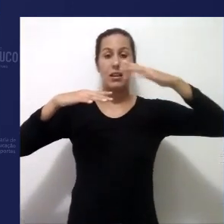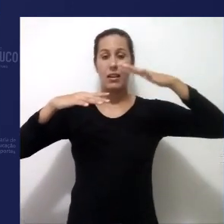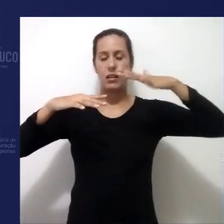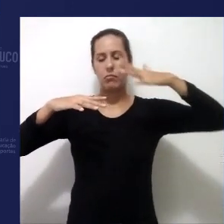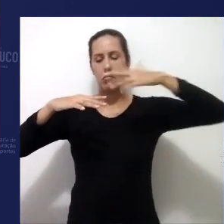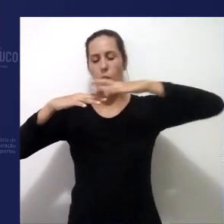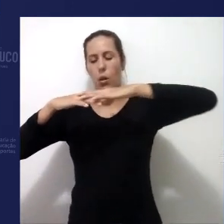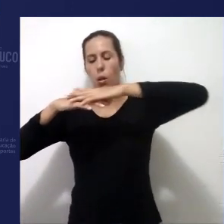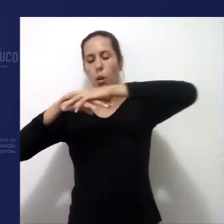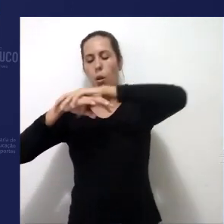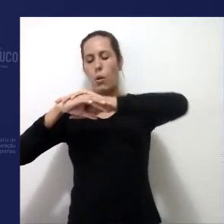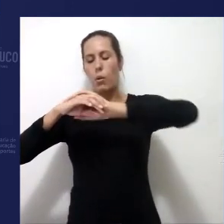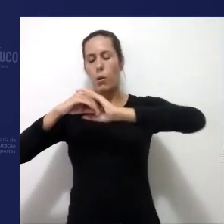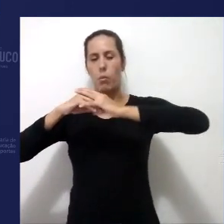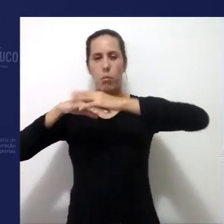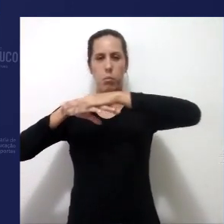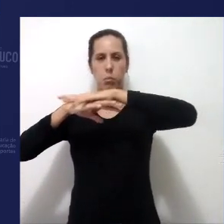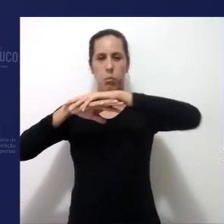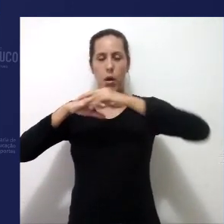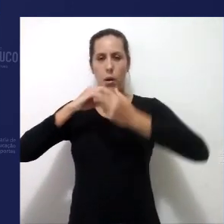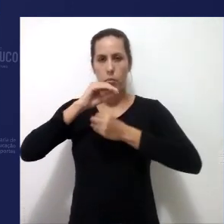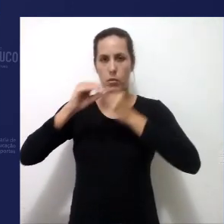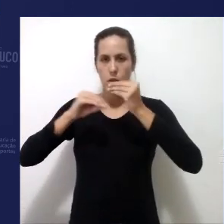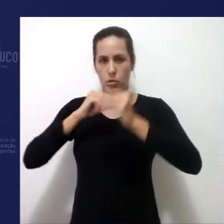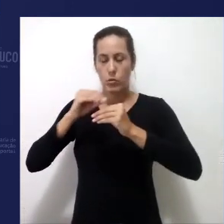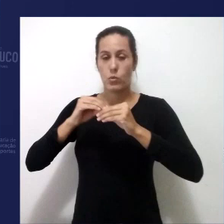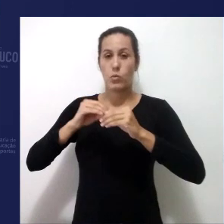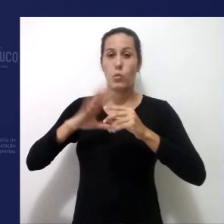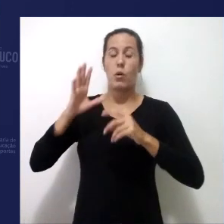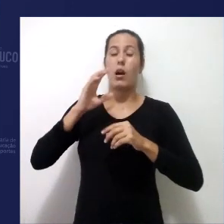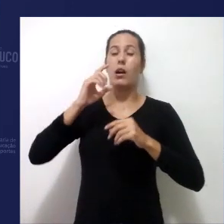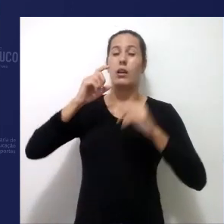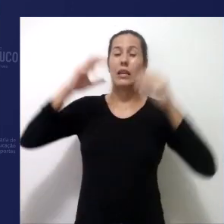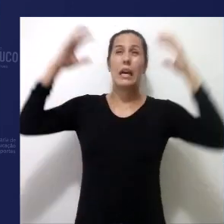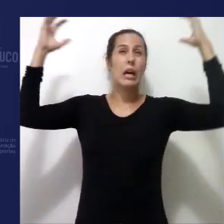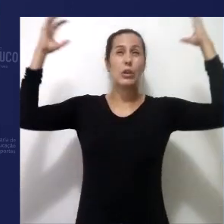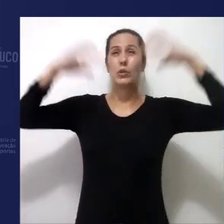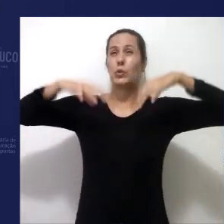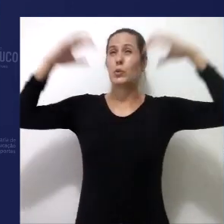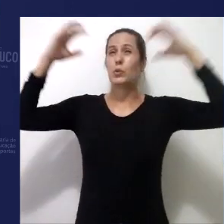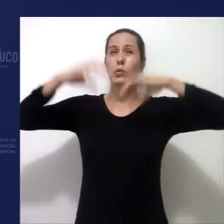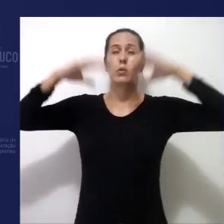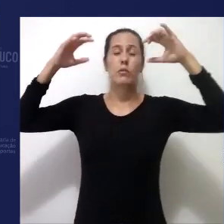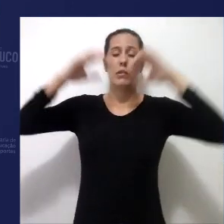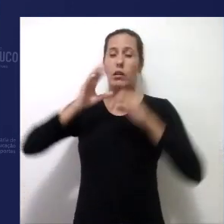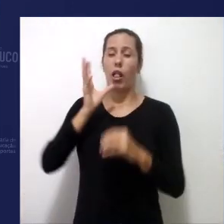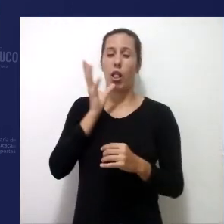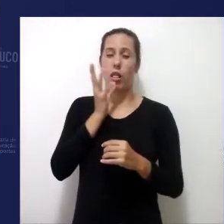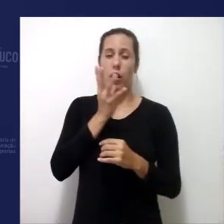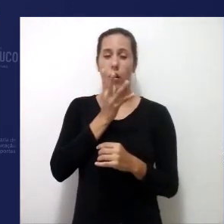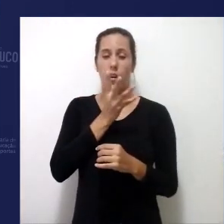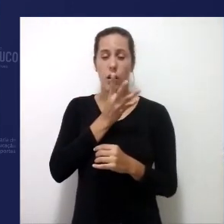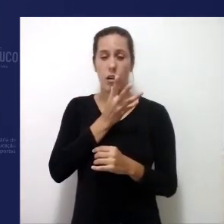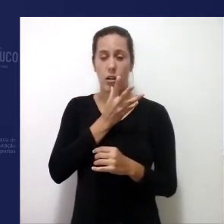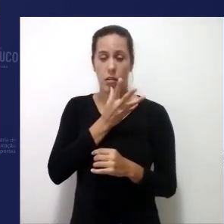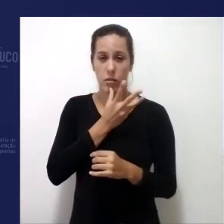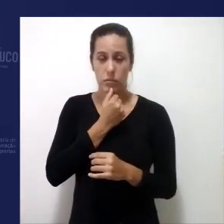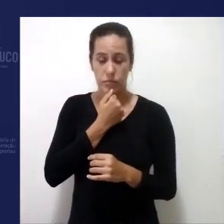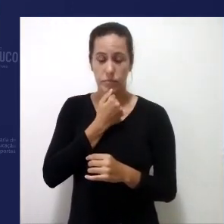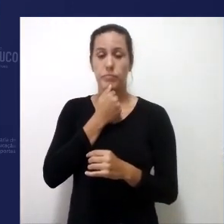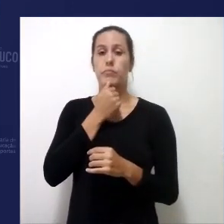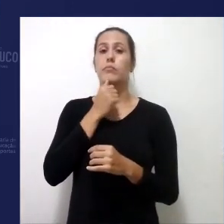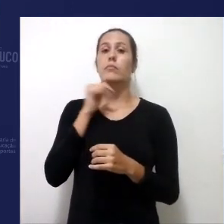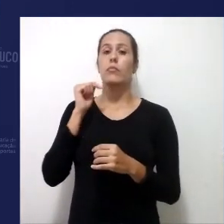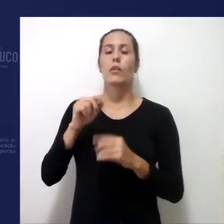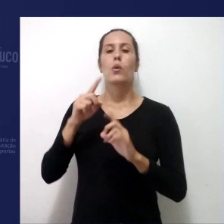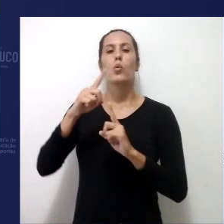nossa atmosfera e vai dar início, na realidade, a grandes tempestades, a um período de chuva bem prolongado, quando se